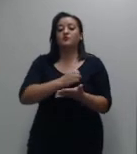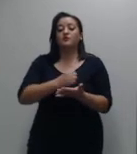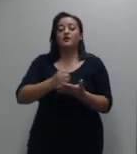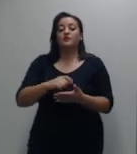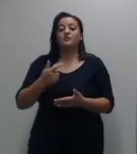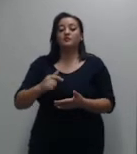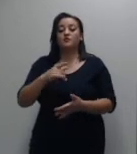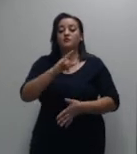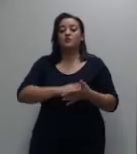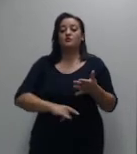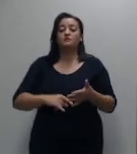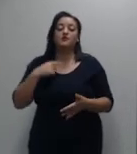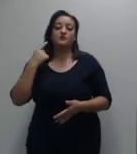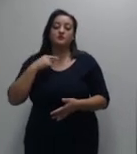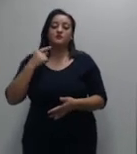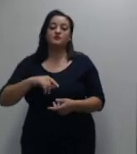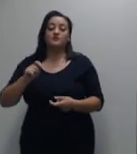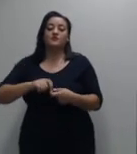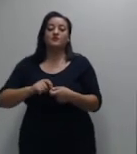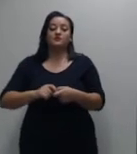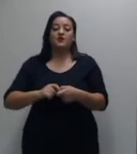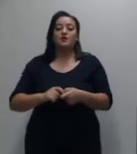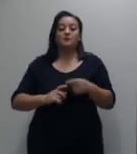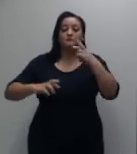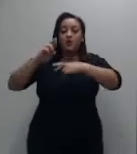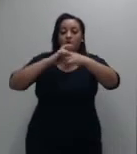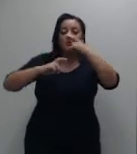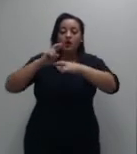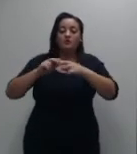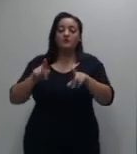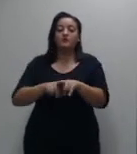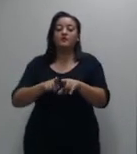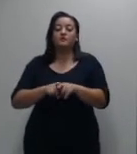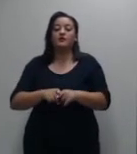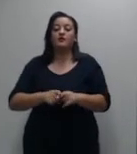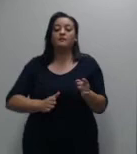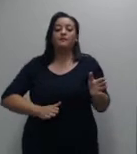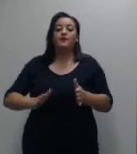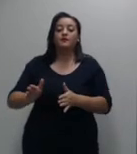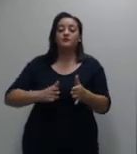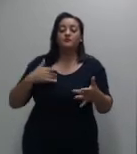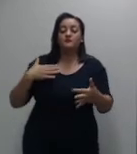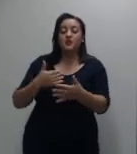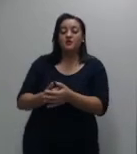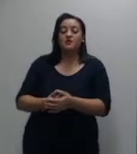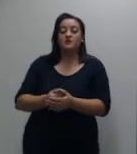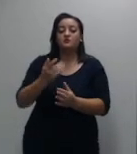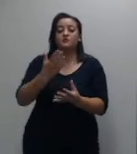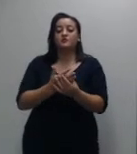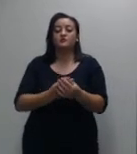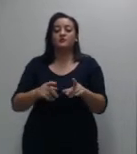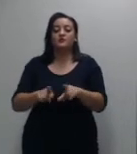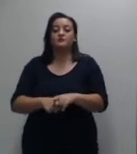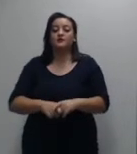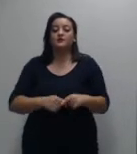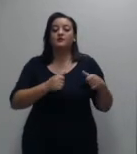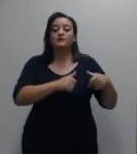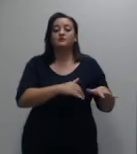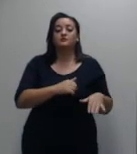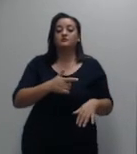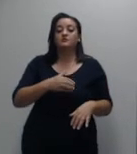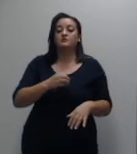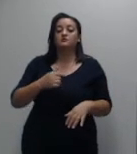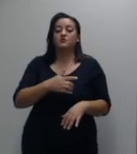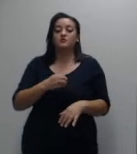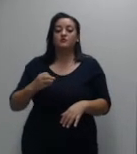advogado para atuar na condição de procurador durante o processo de acreditar em setembro de 2020